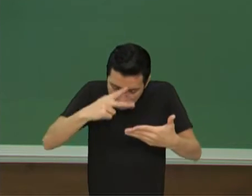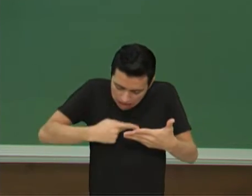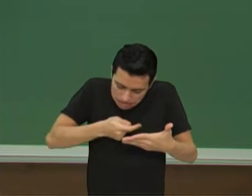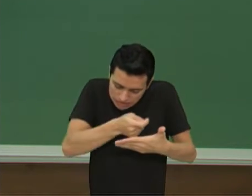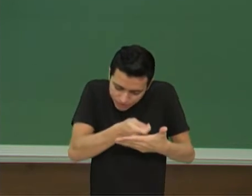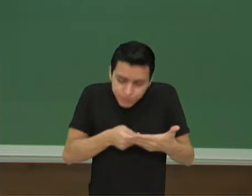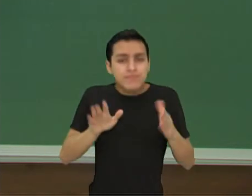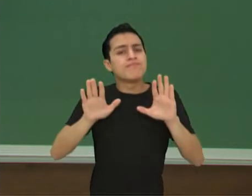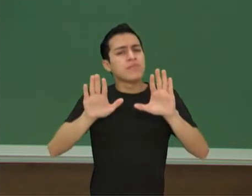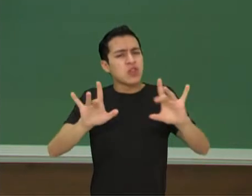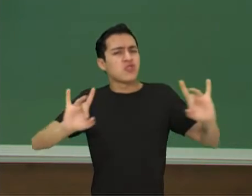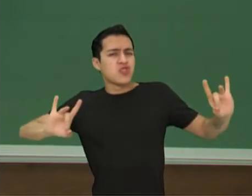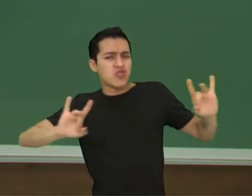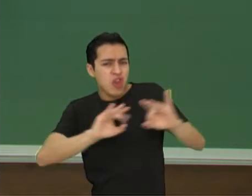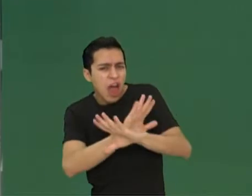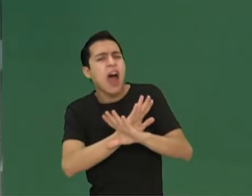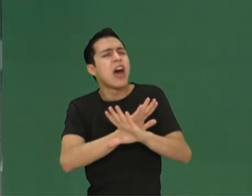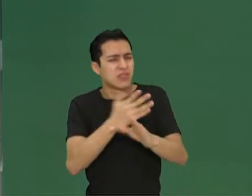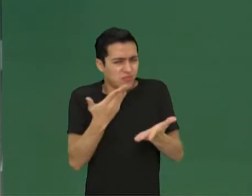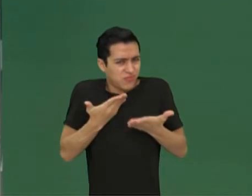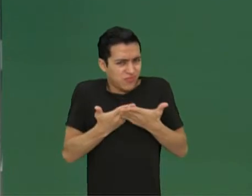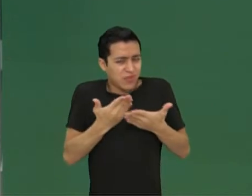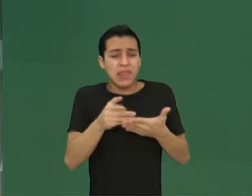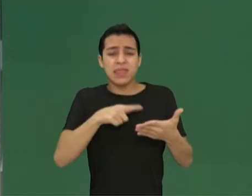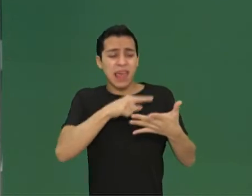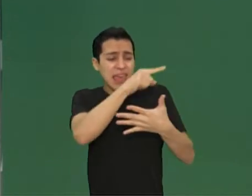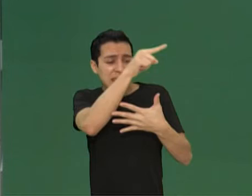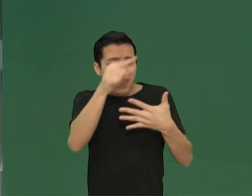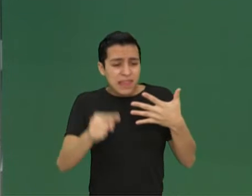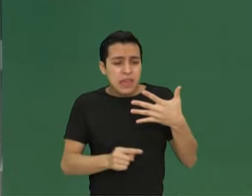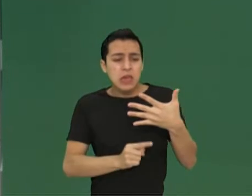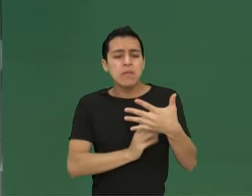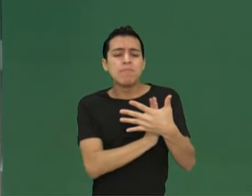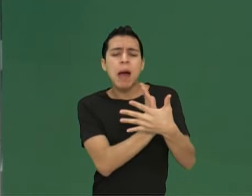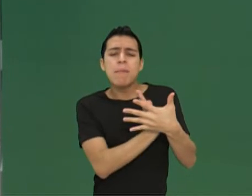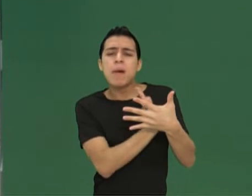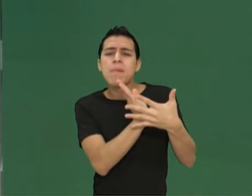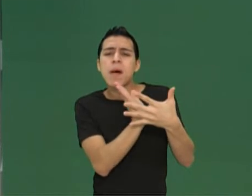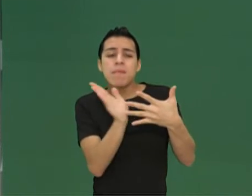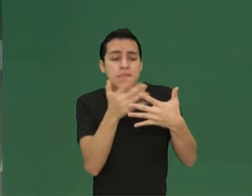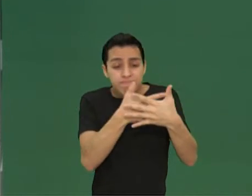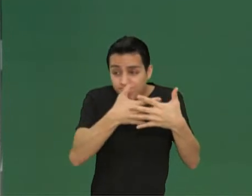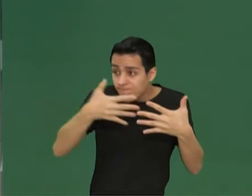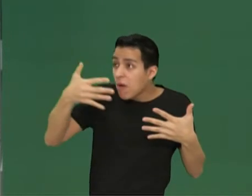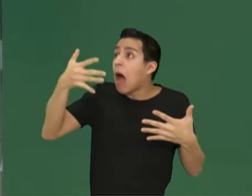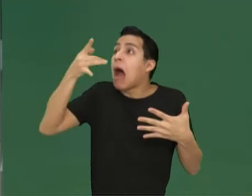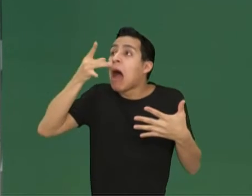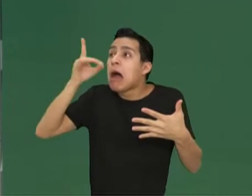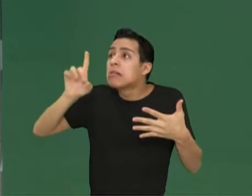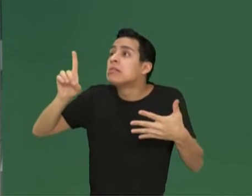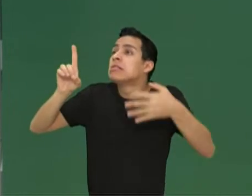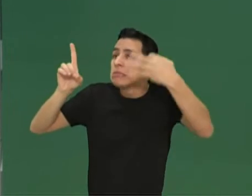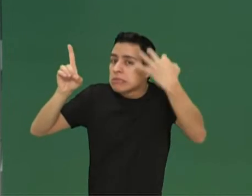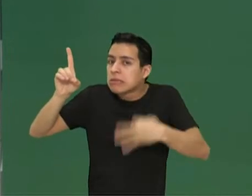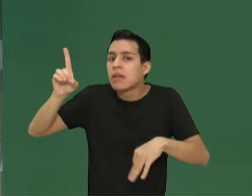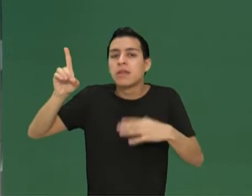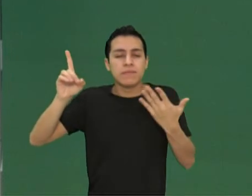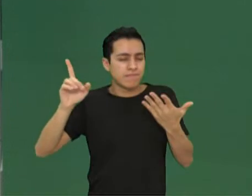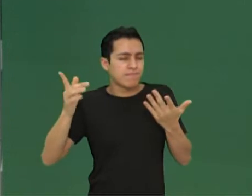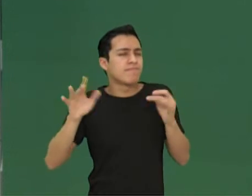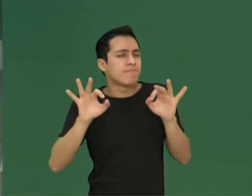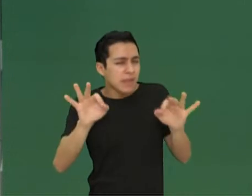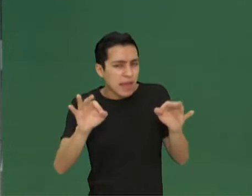viu, existem aí 5 vias, né, para provar a existência de Deus para o Tomás de Aquino, que seriam justamente